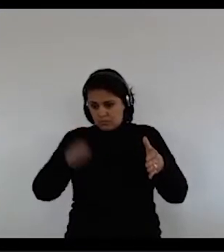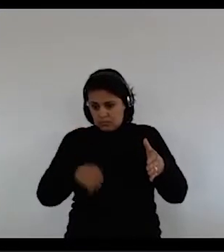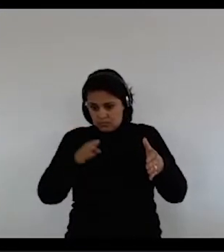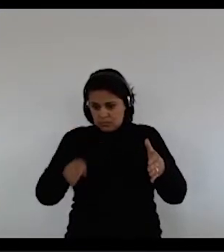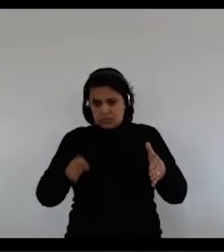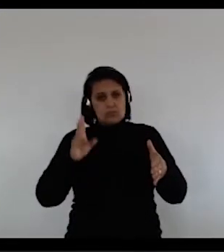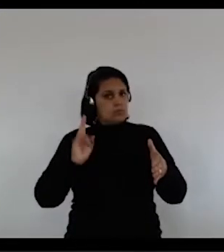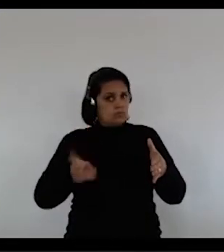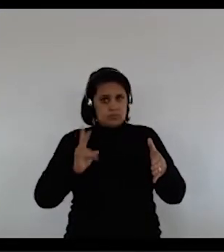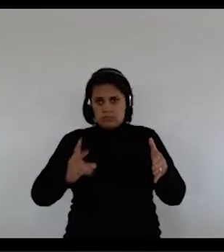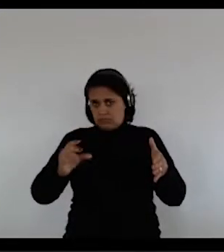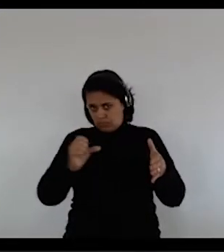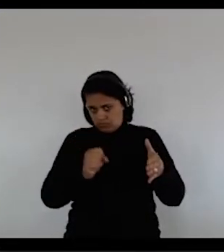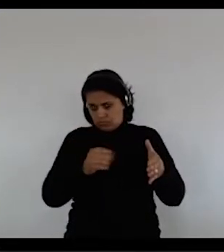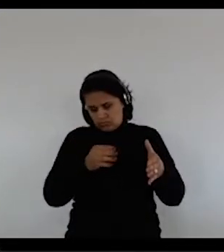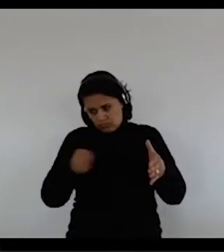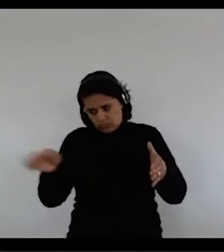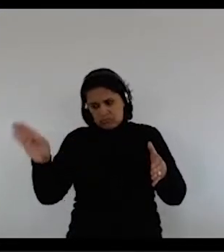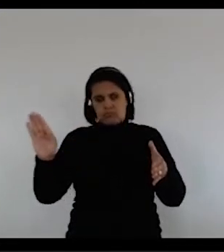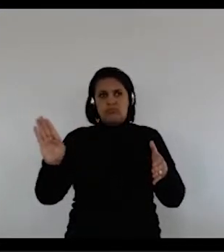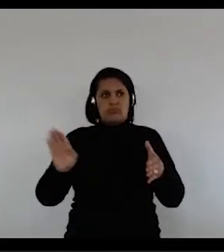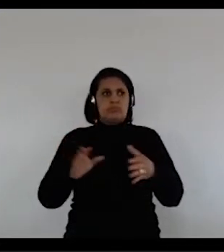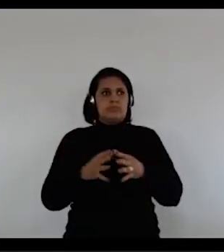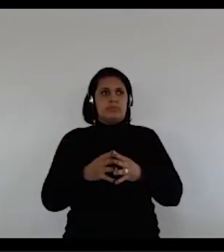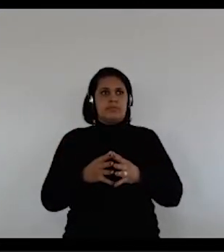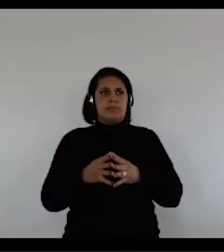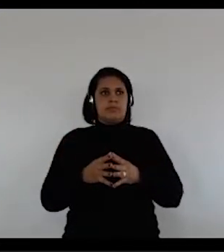larga é a normativa que